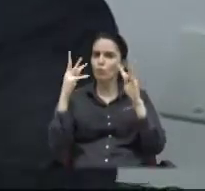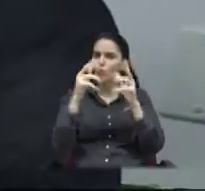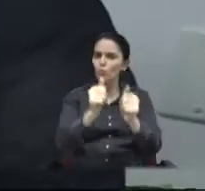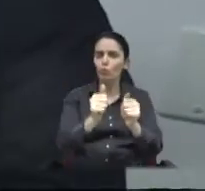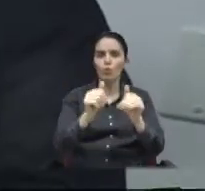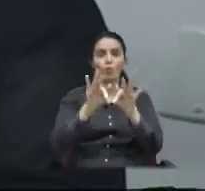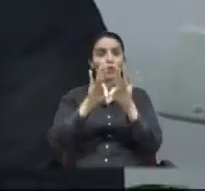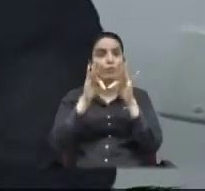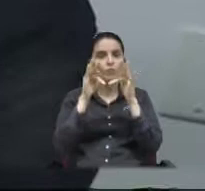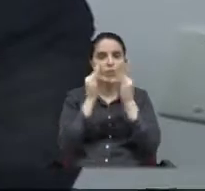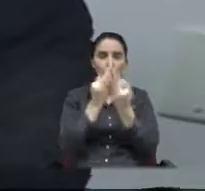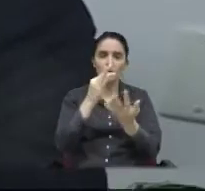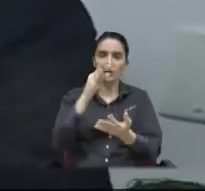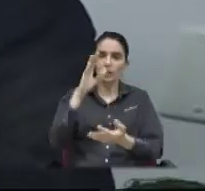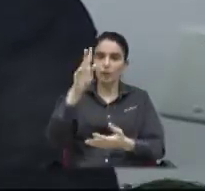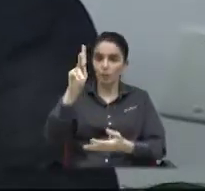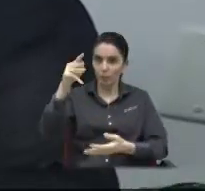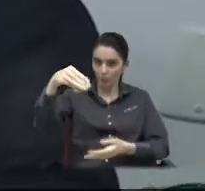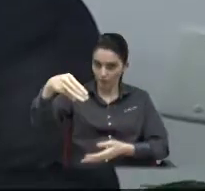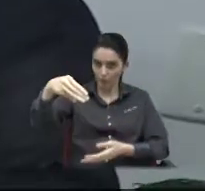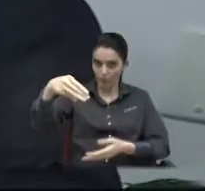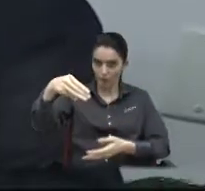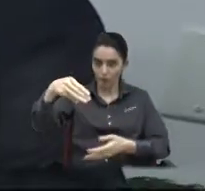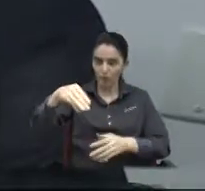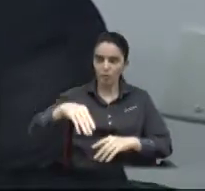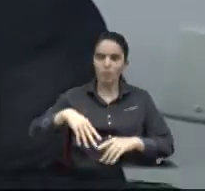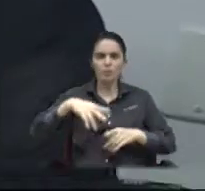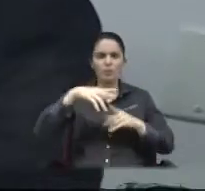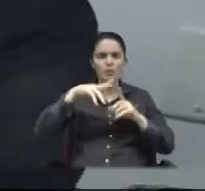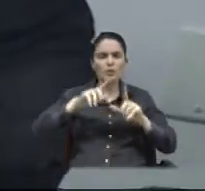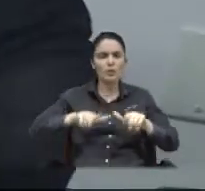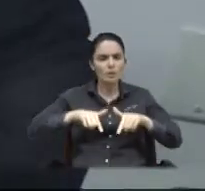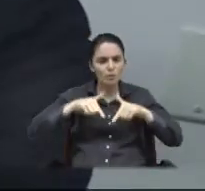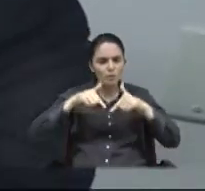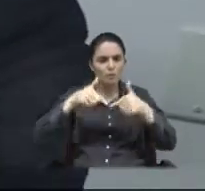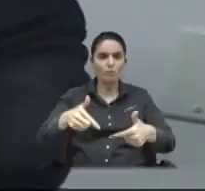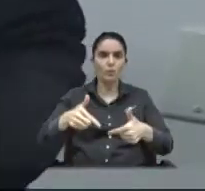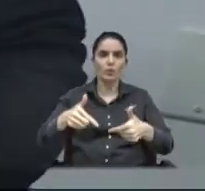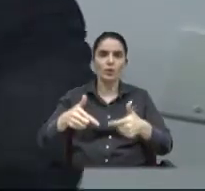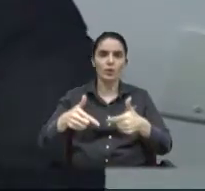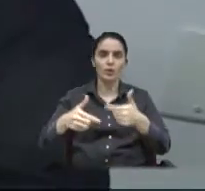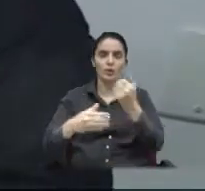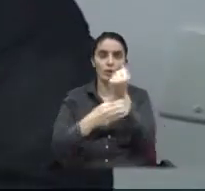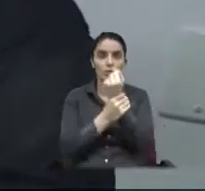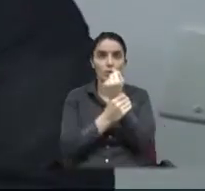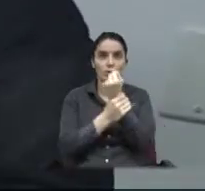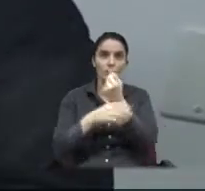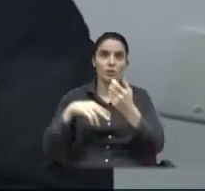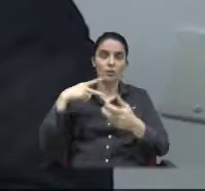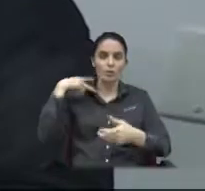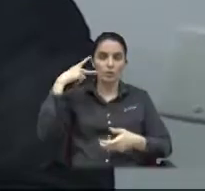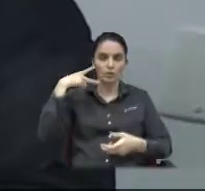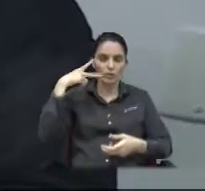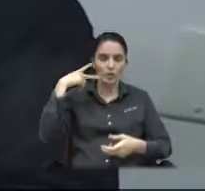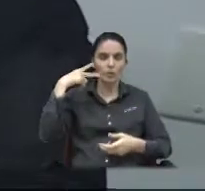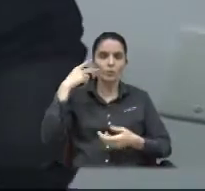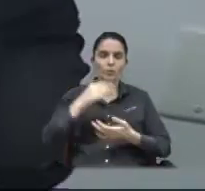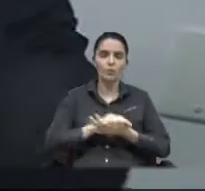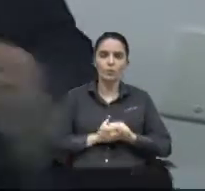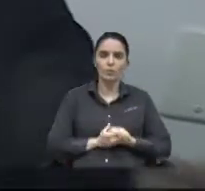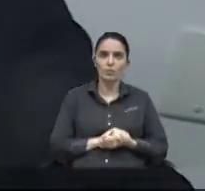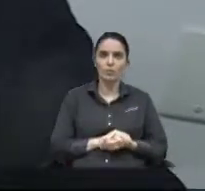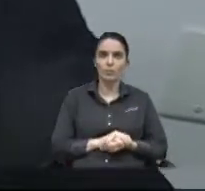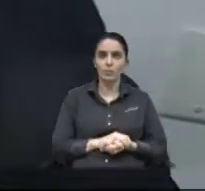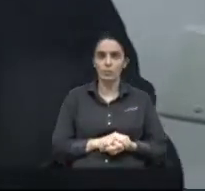que trabalham e que lutam pela nossa segurança e que merece o nosso respeito nossa consideração e uma